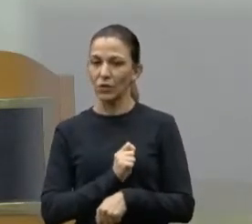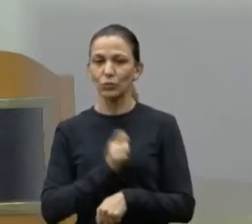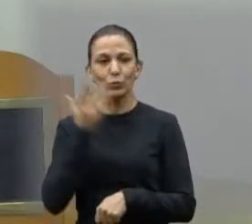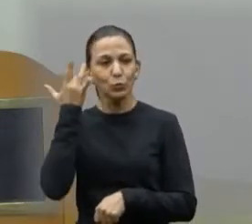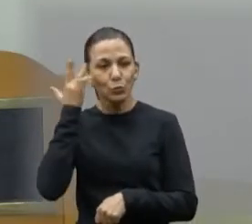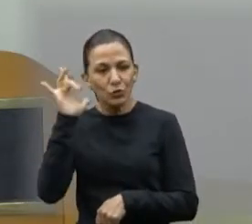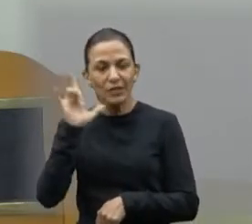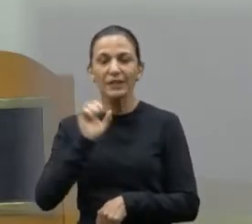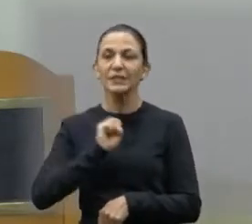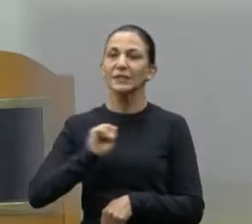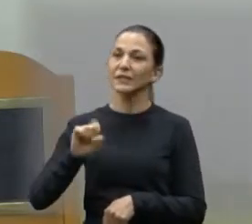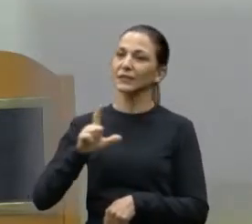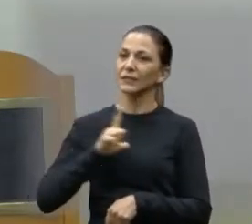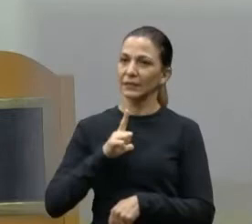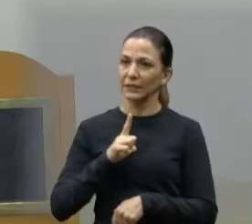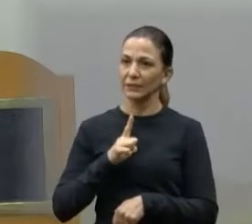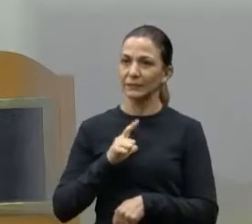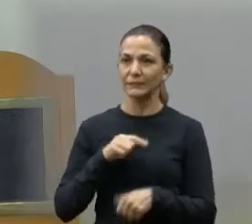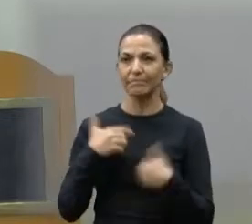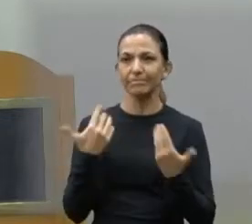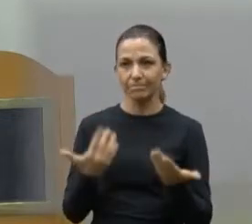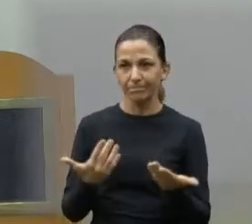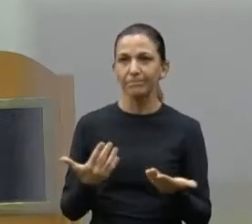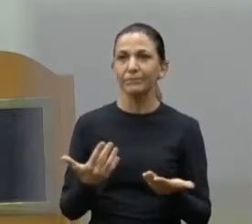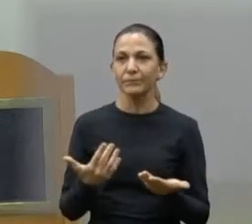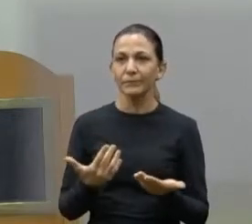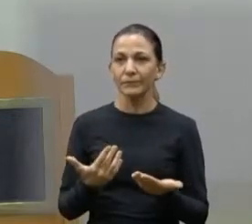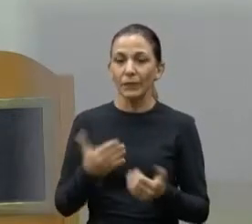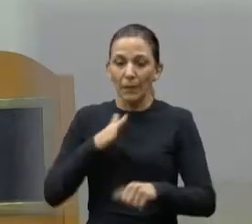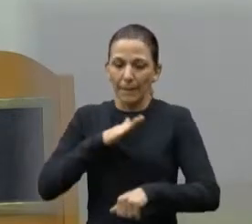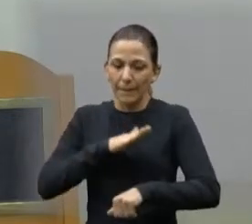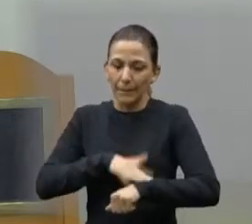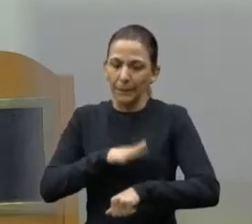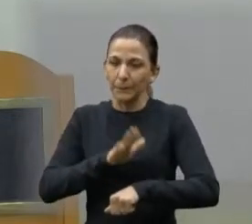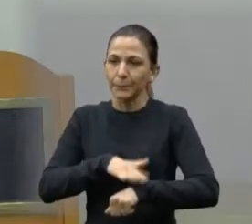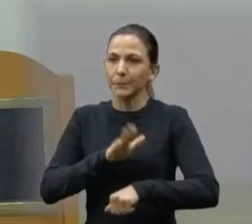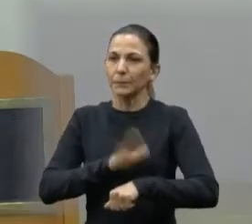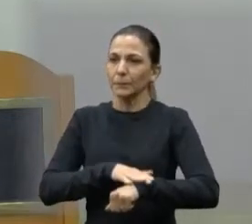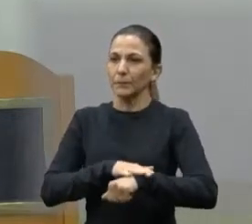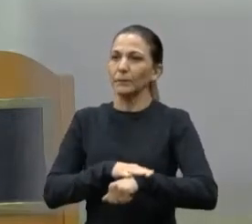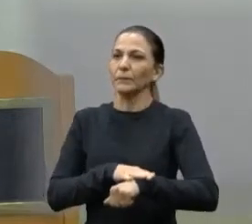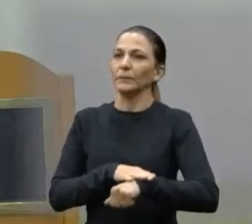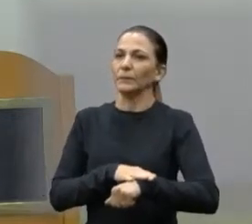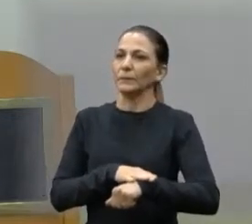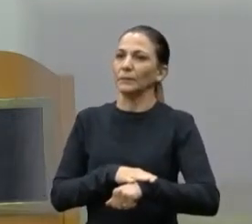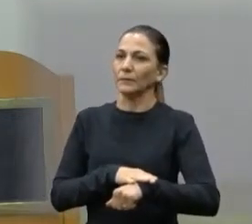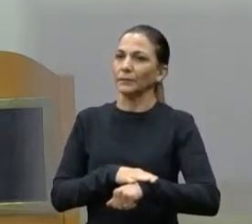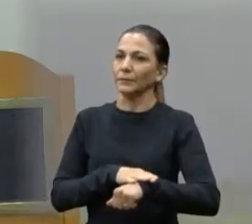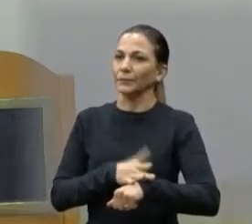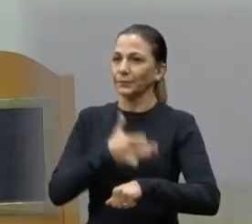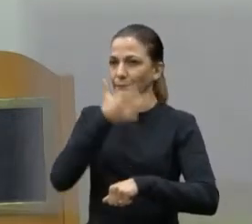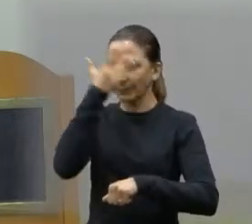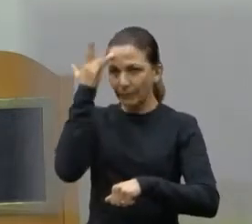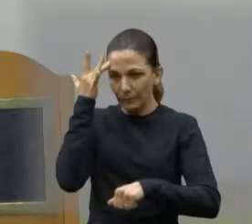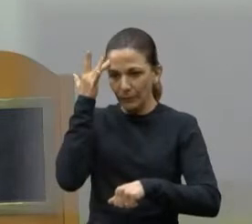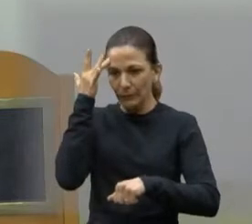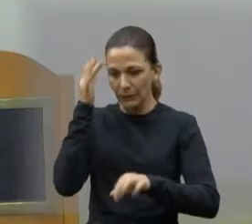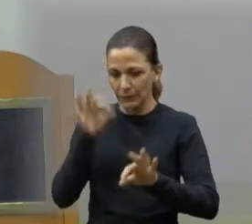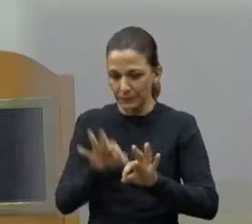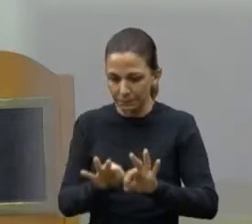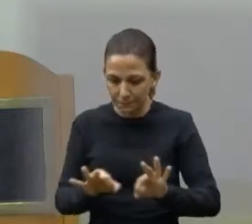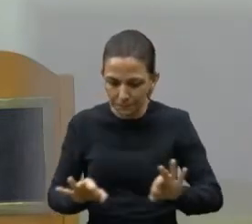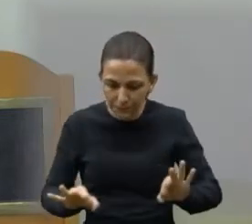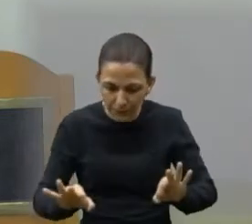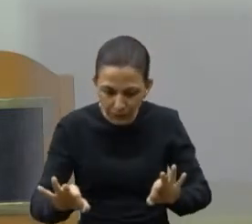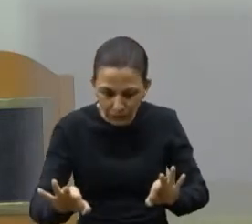mas eu não vi nesse momento o prestador de serviço abaixar para fazer a